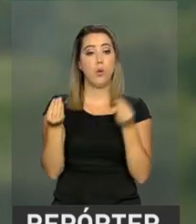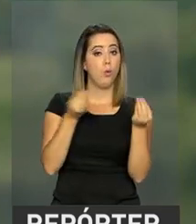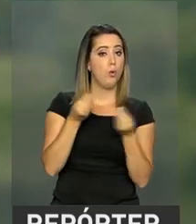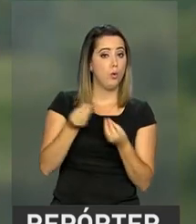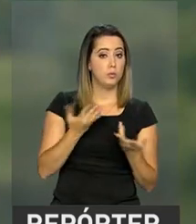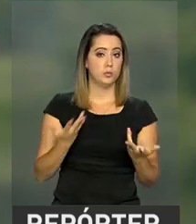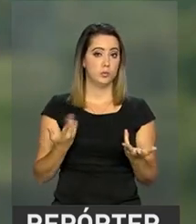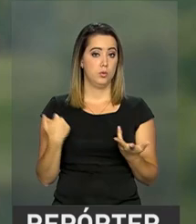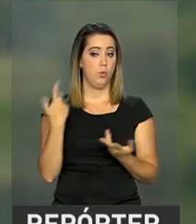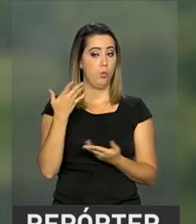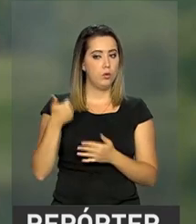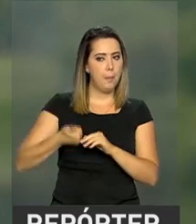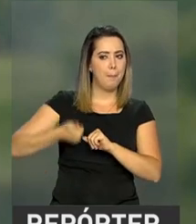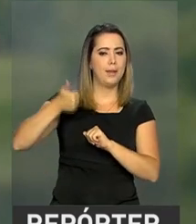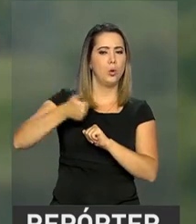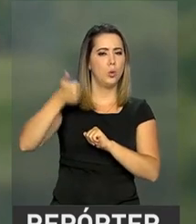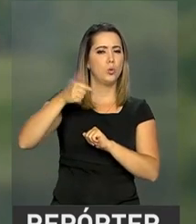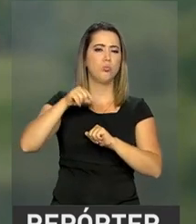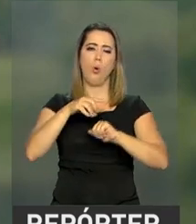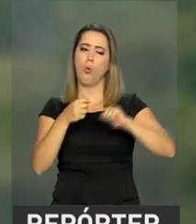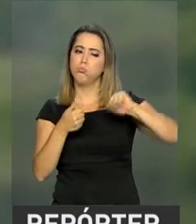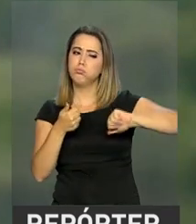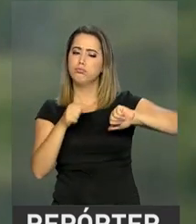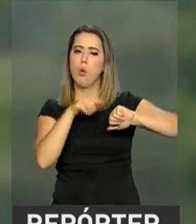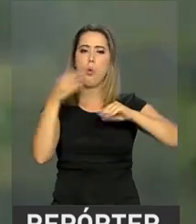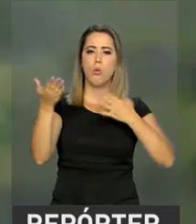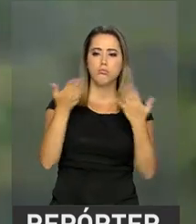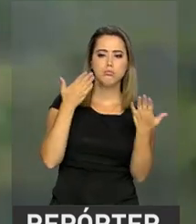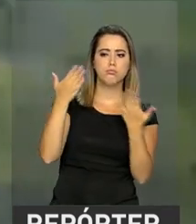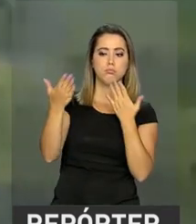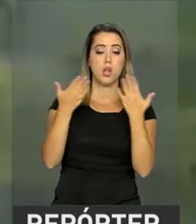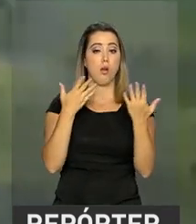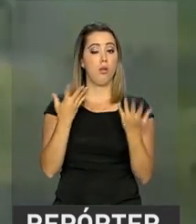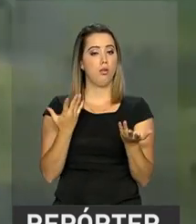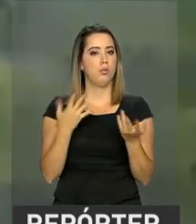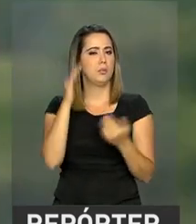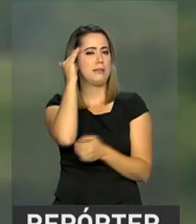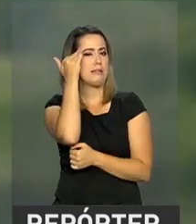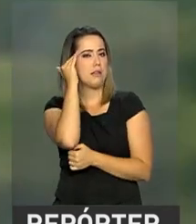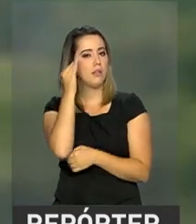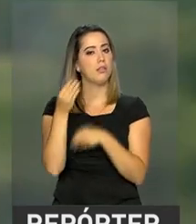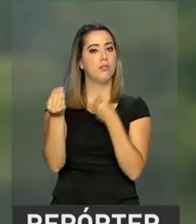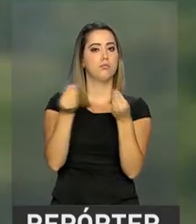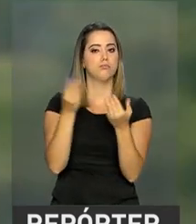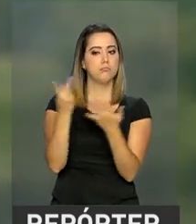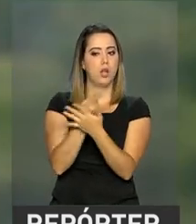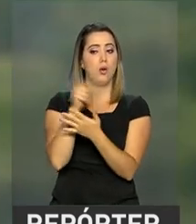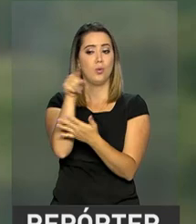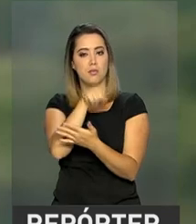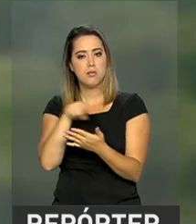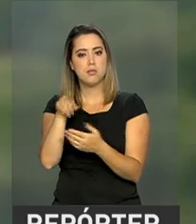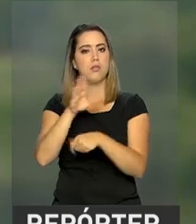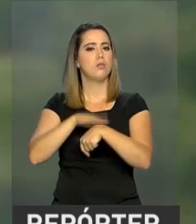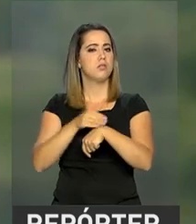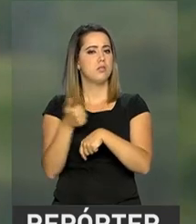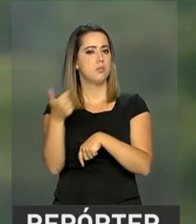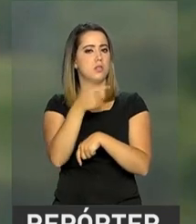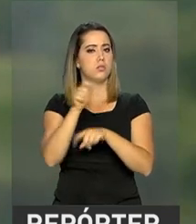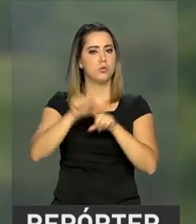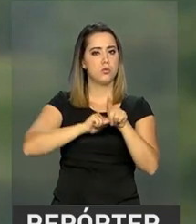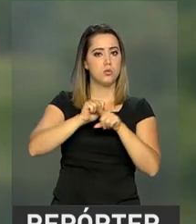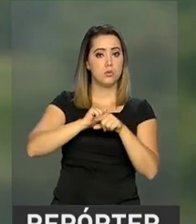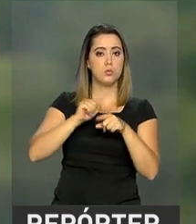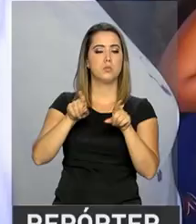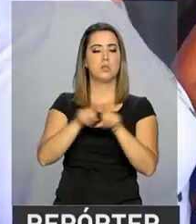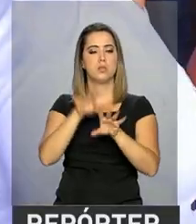que o que avançou que não avançou que precisa ser melhorado ou seja entendeu o todo pra gente poder ver o que vamos fazer